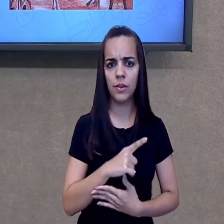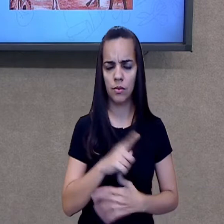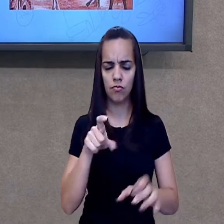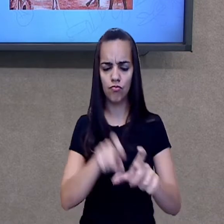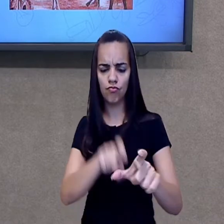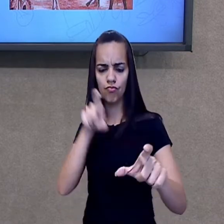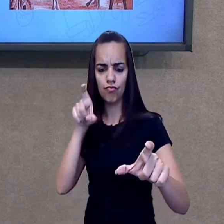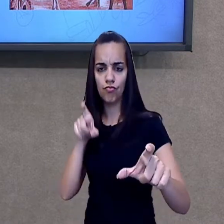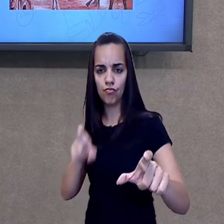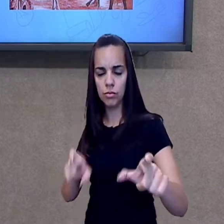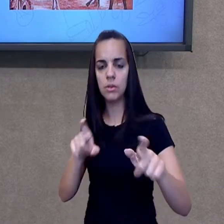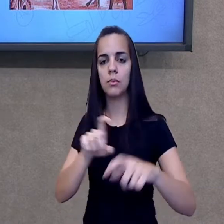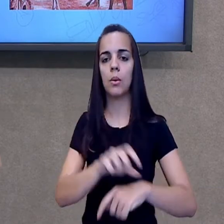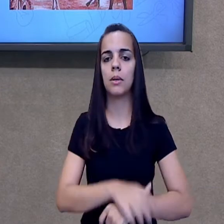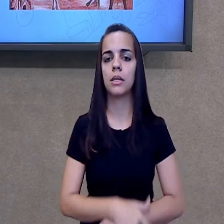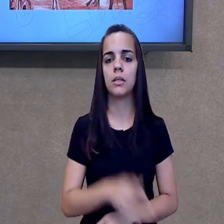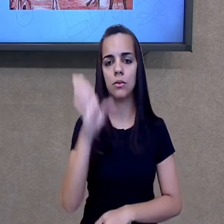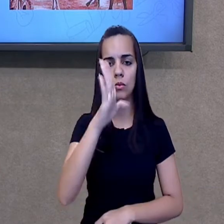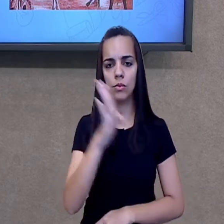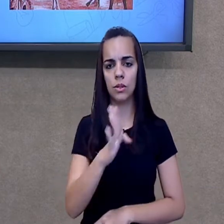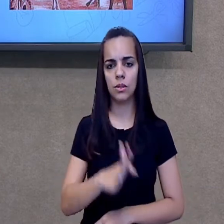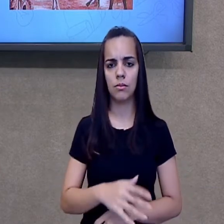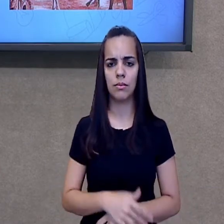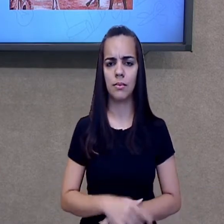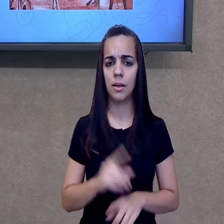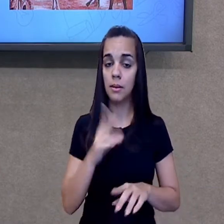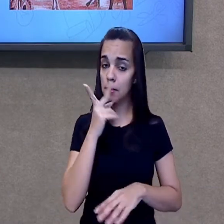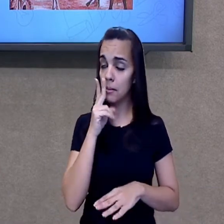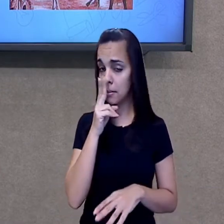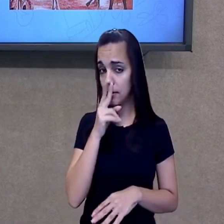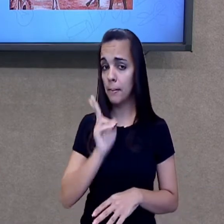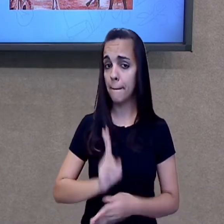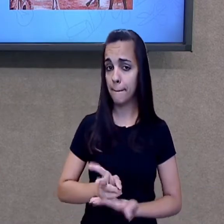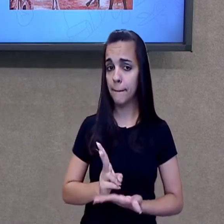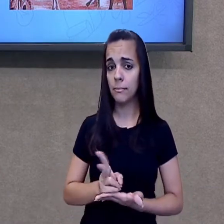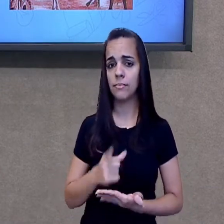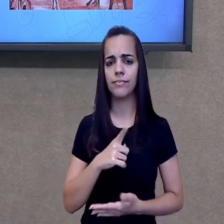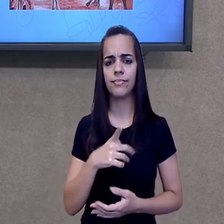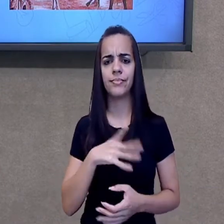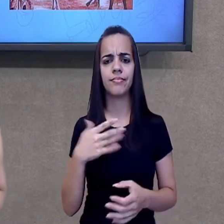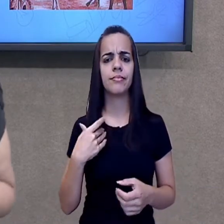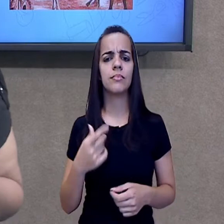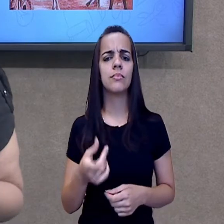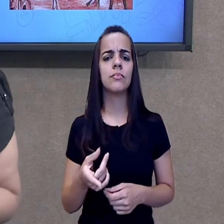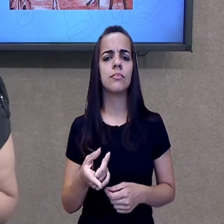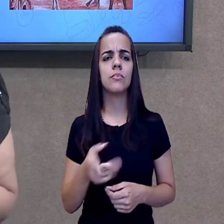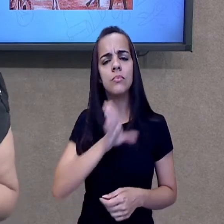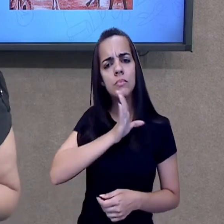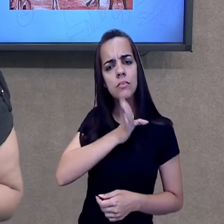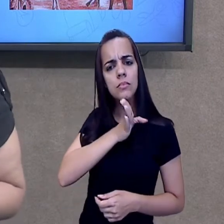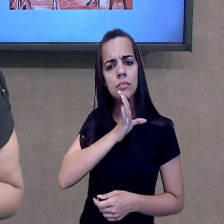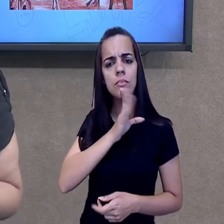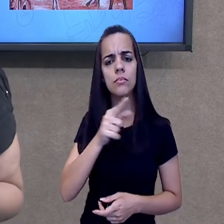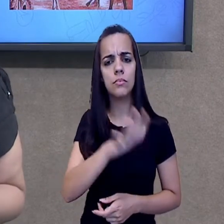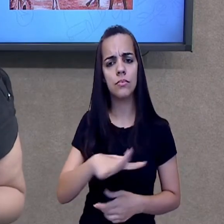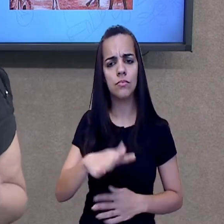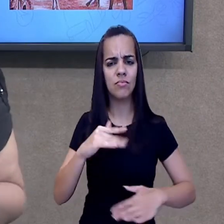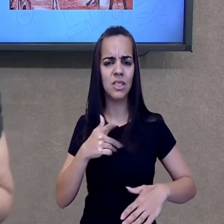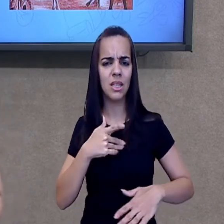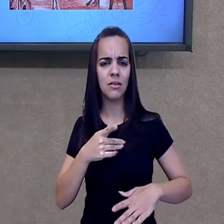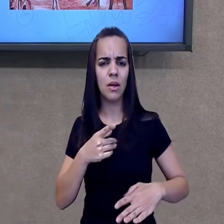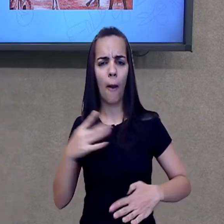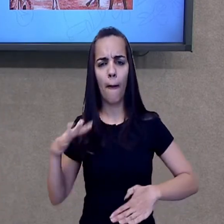independência do Brasil. Mesmo parecendo plausível, devemos assinalar que o reconhecimento de um processo se torna